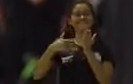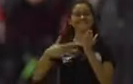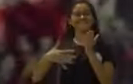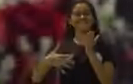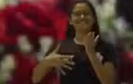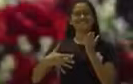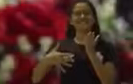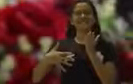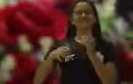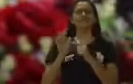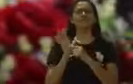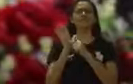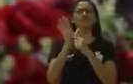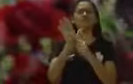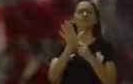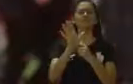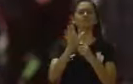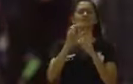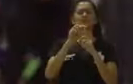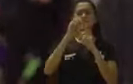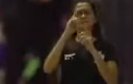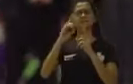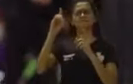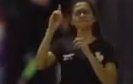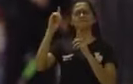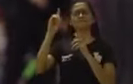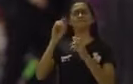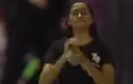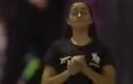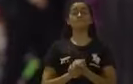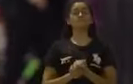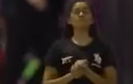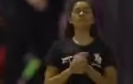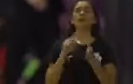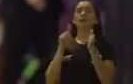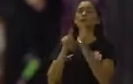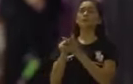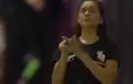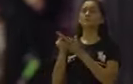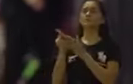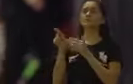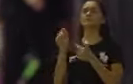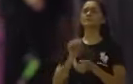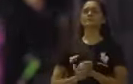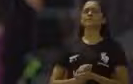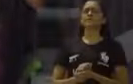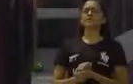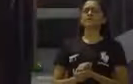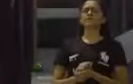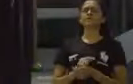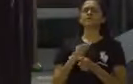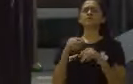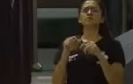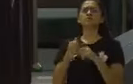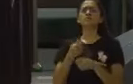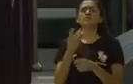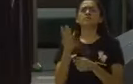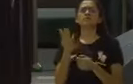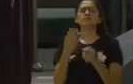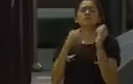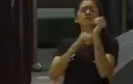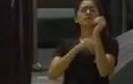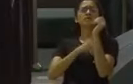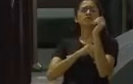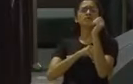da revelação da palavra de Deus, você deve estar perguntando assim: qual é o segredo para